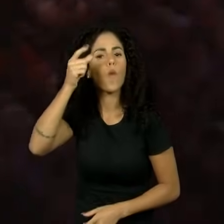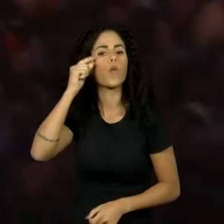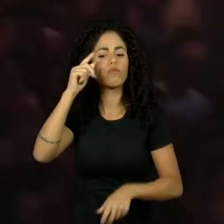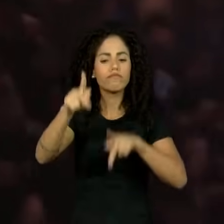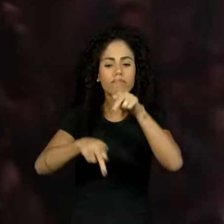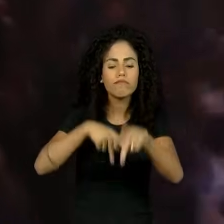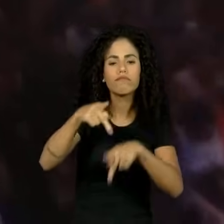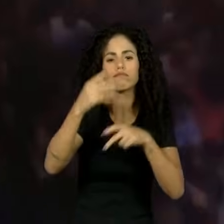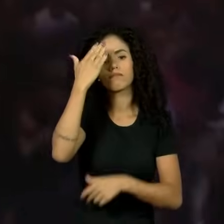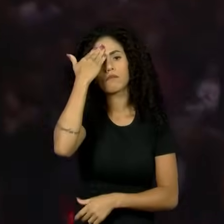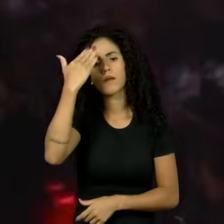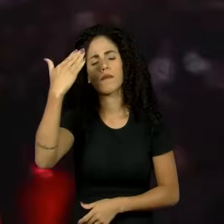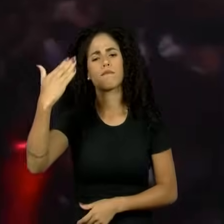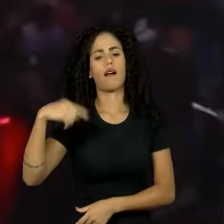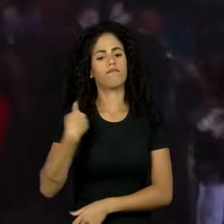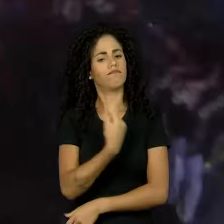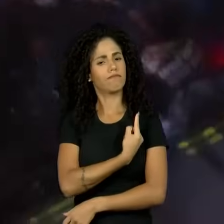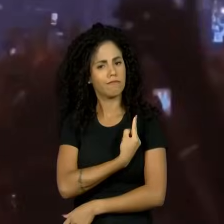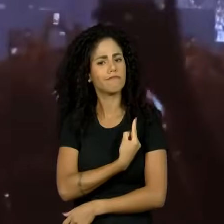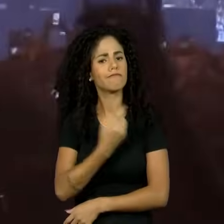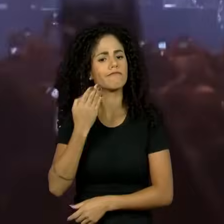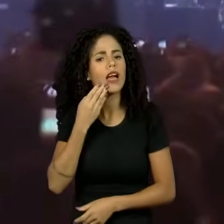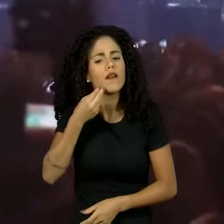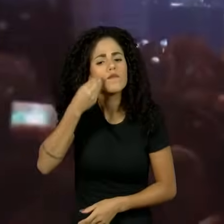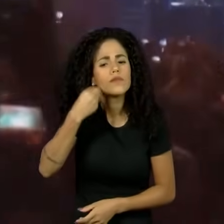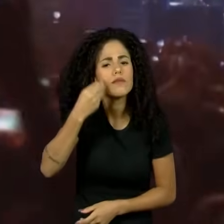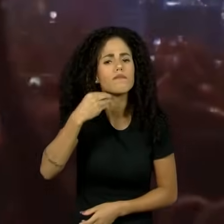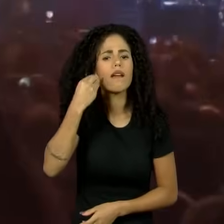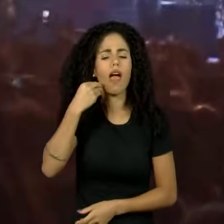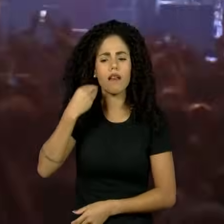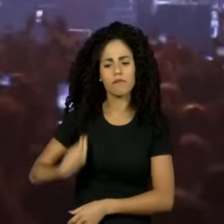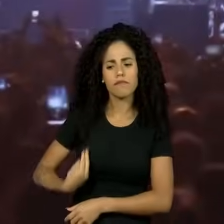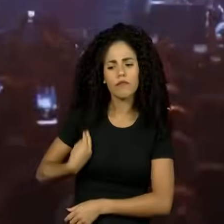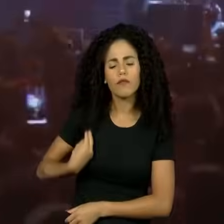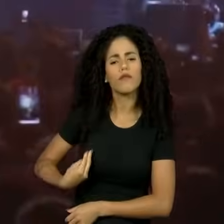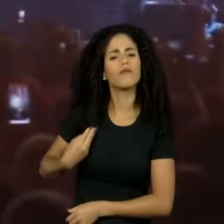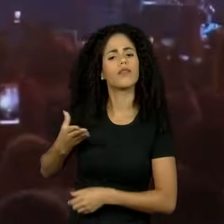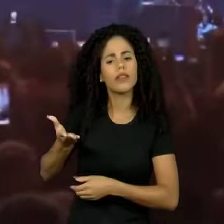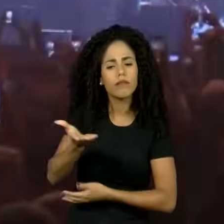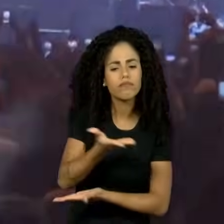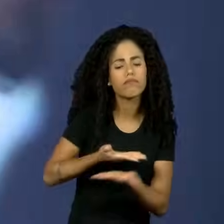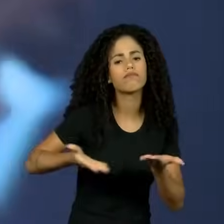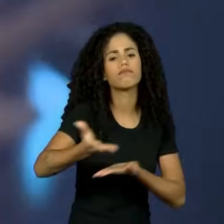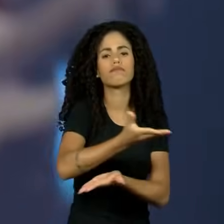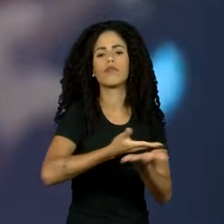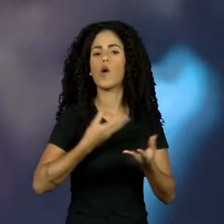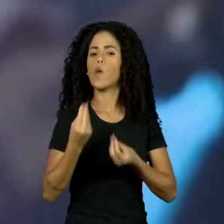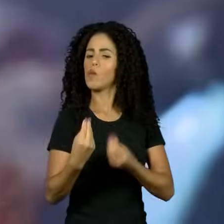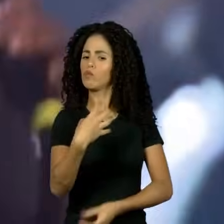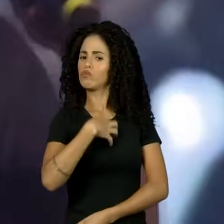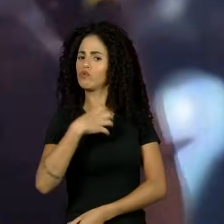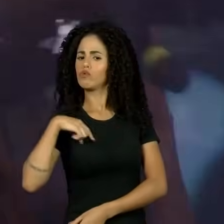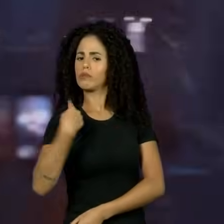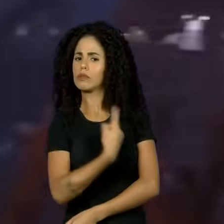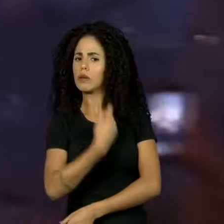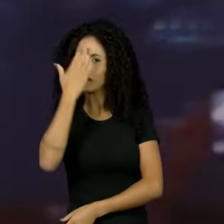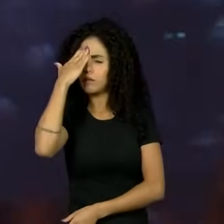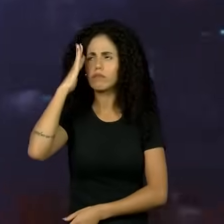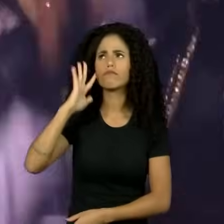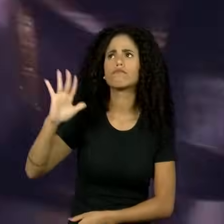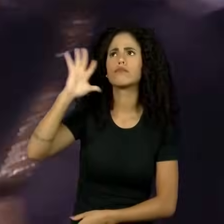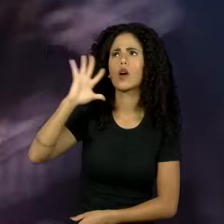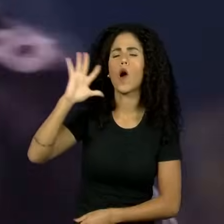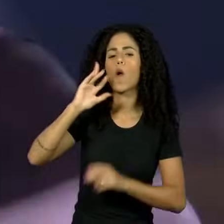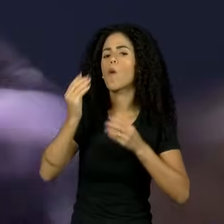experiências de criação cultural como experiências intelectuais também ampliam o modo como a gente pode imaginar essas